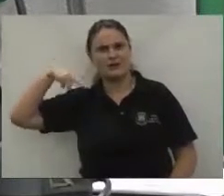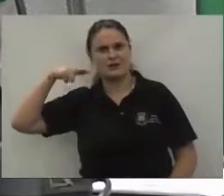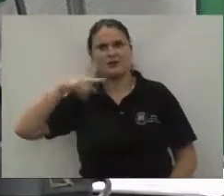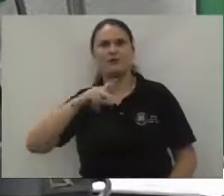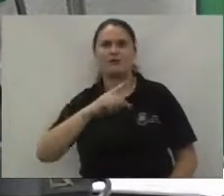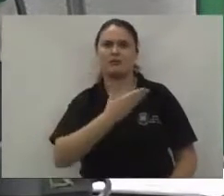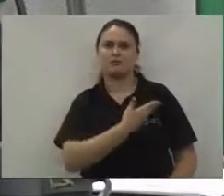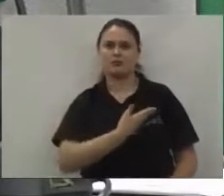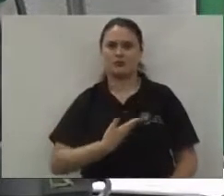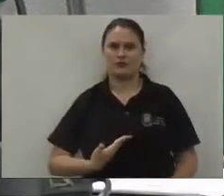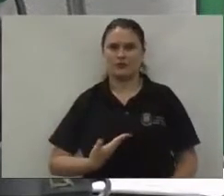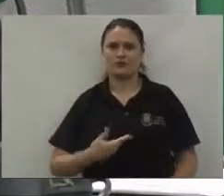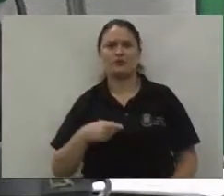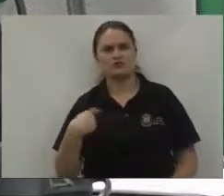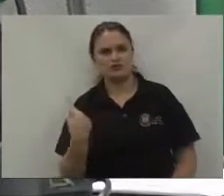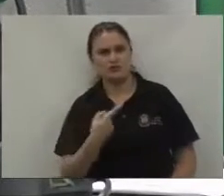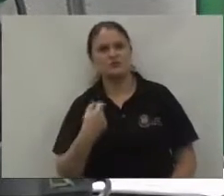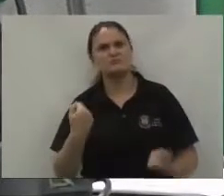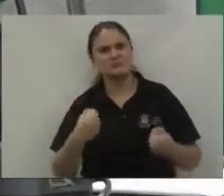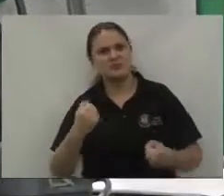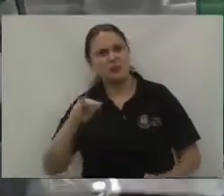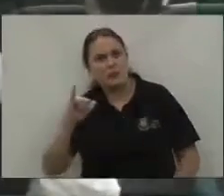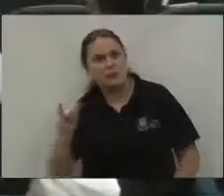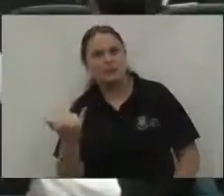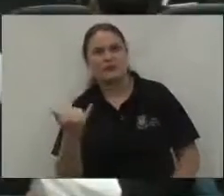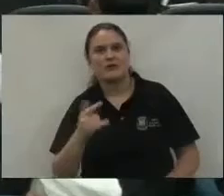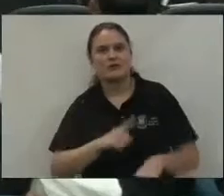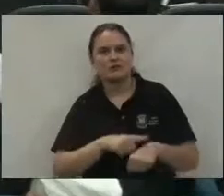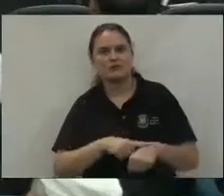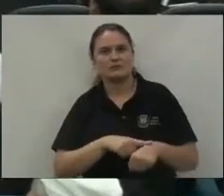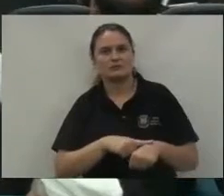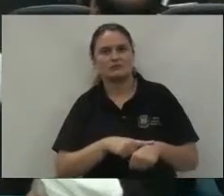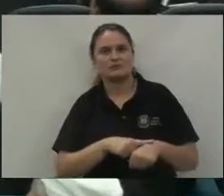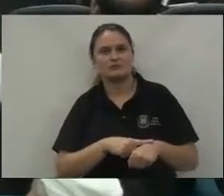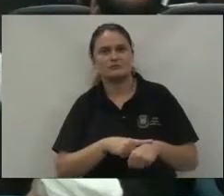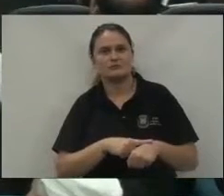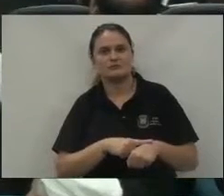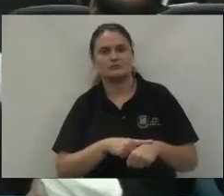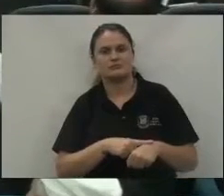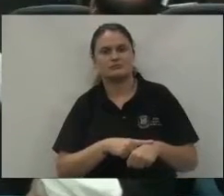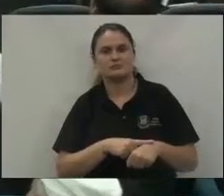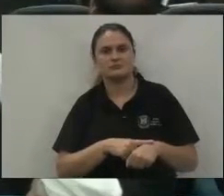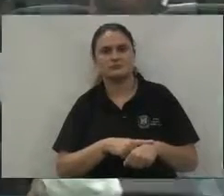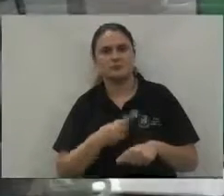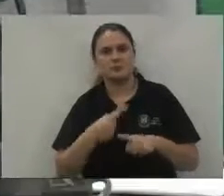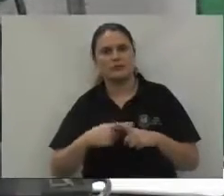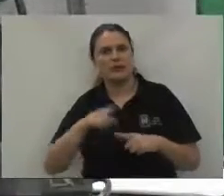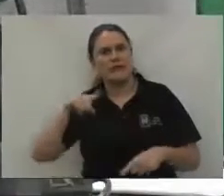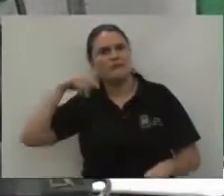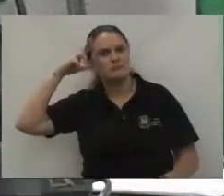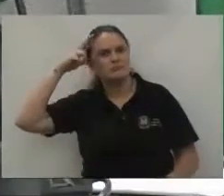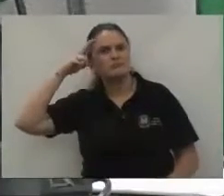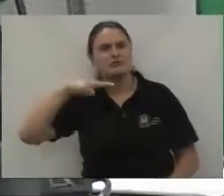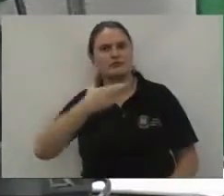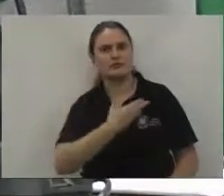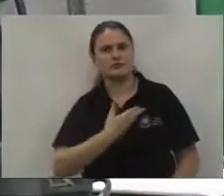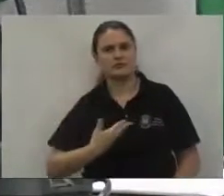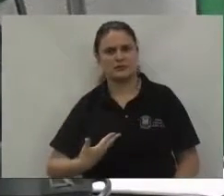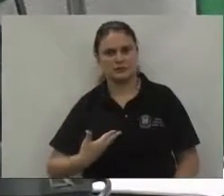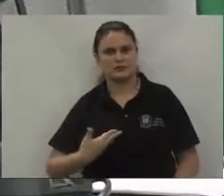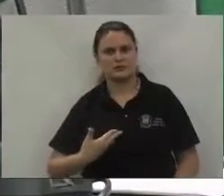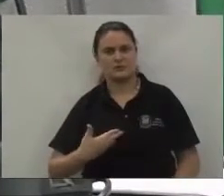lá e que nós temos que aproveitar essa estadia lá nesse momento como líder do governo para que a gente possa mandar